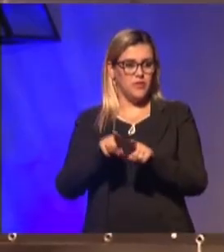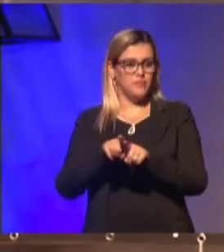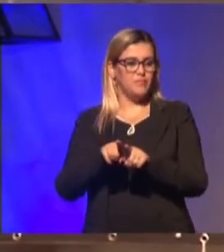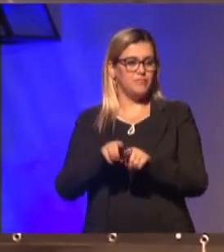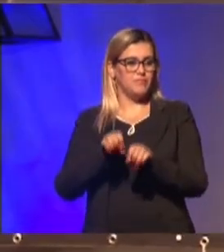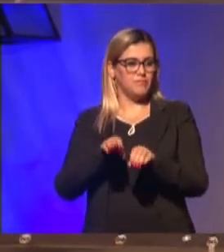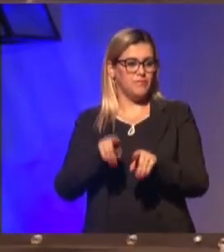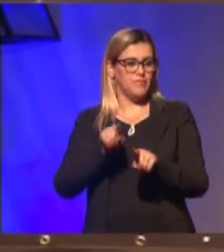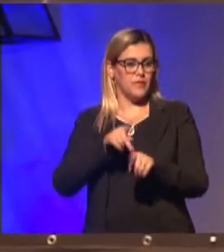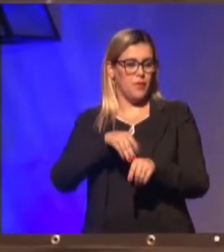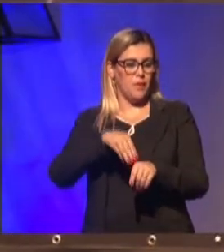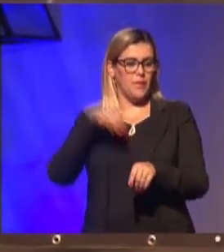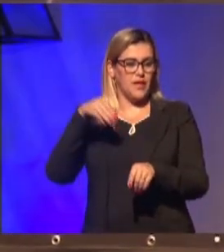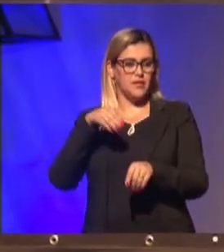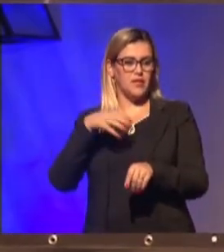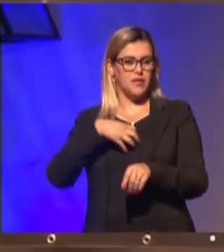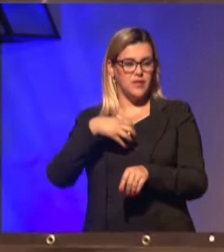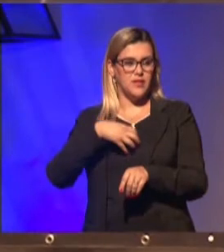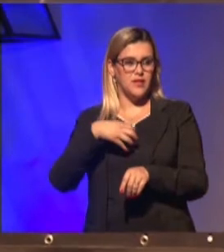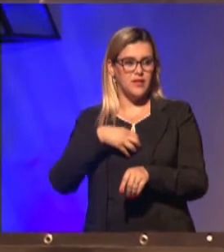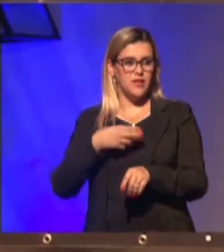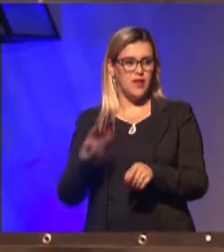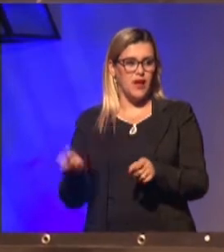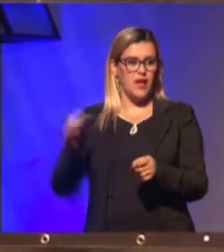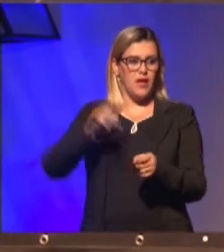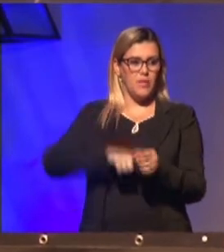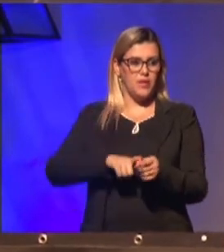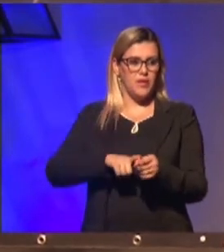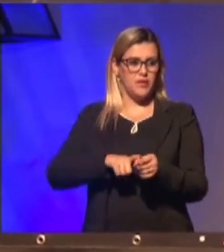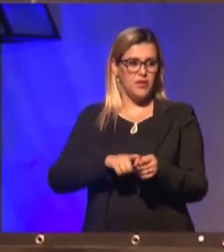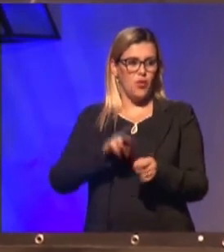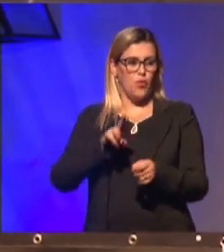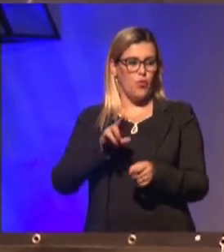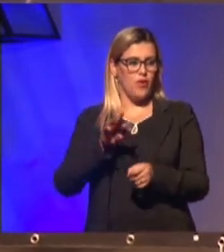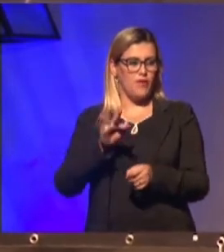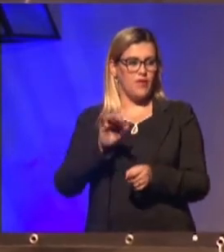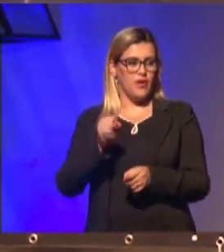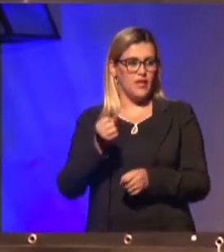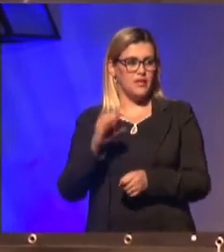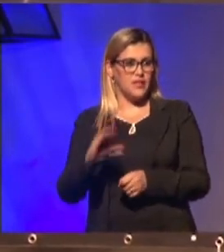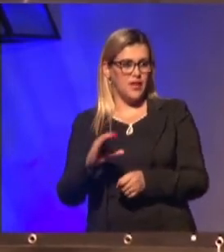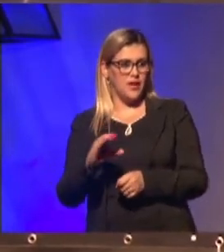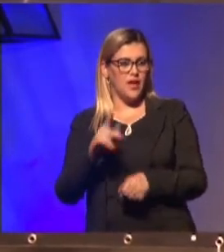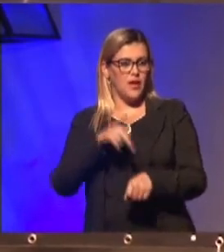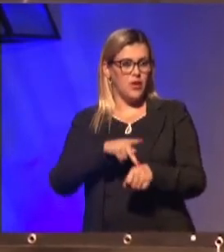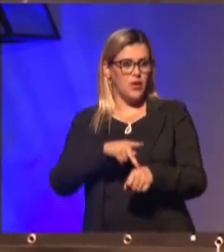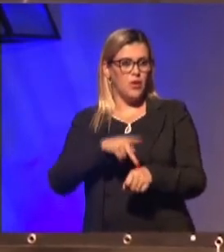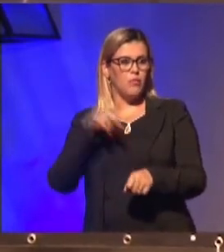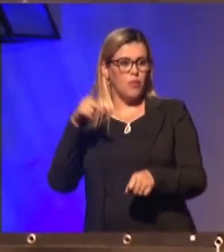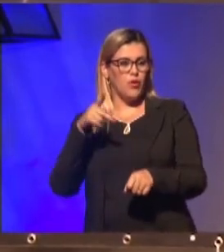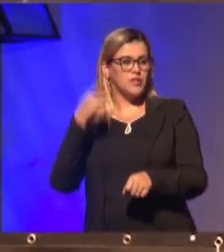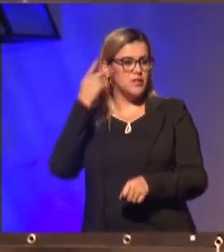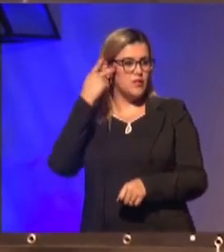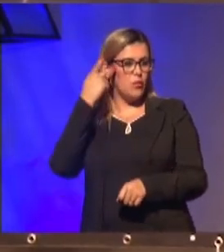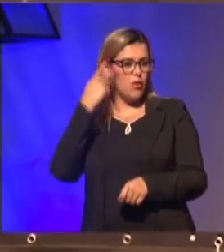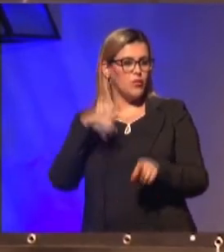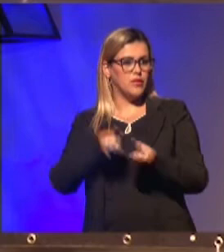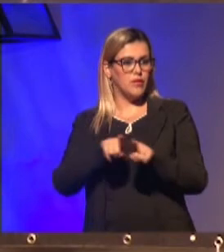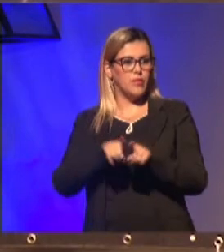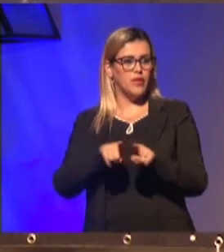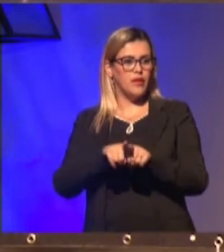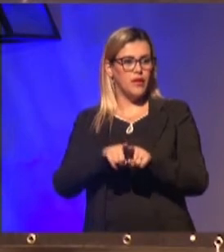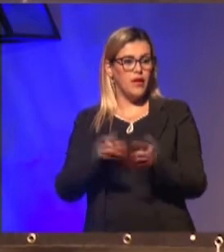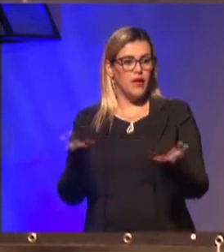no programa de mestrado em ciências da reabilitação, da UFSC. Pós-doutorado pela Universidade de São Paulo e atualmente